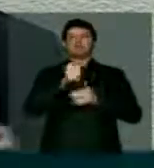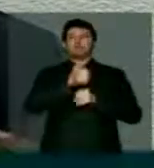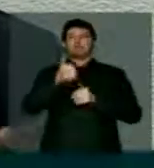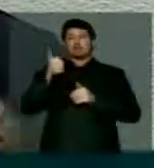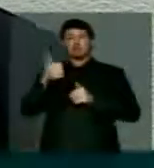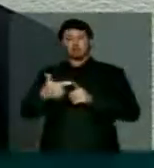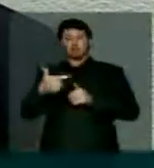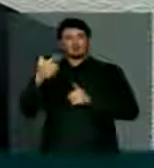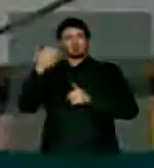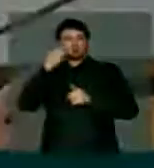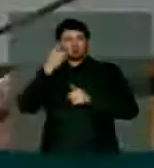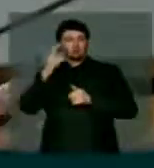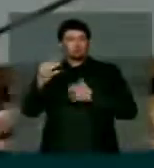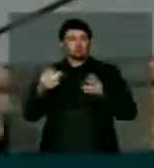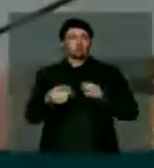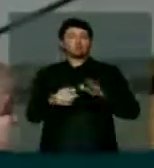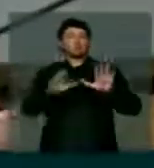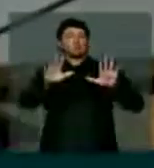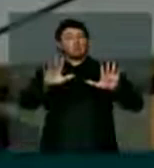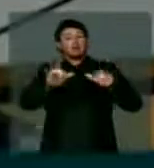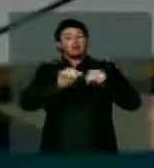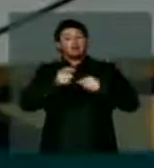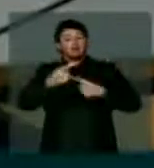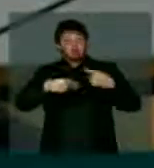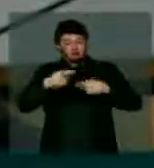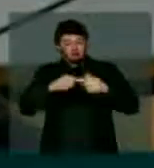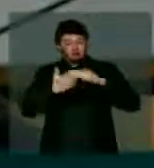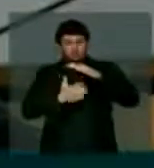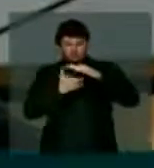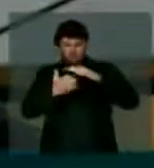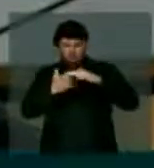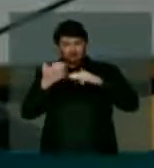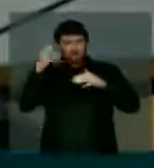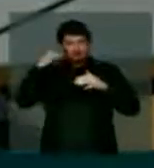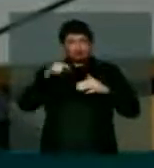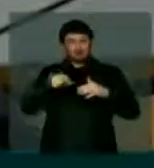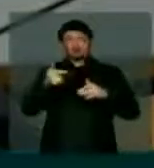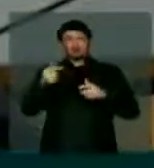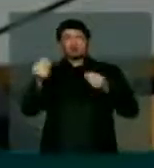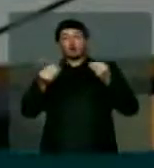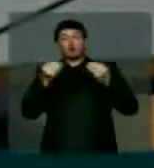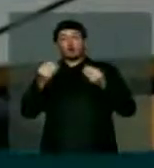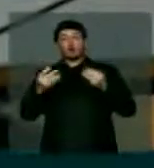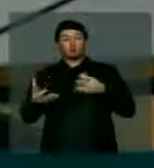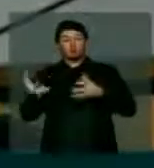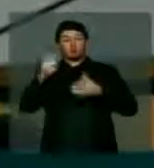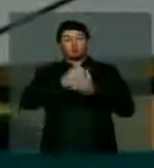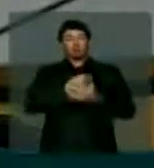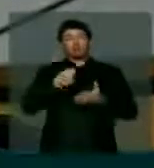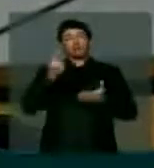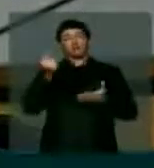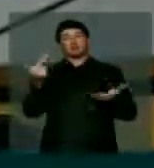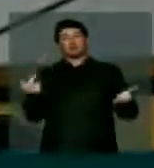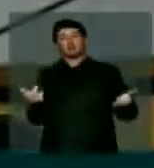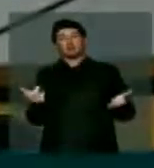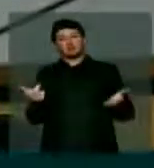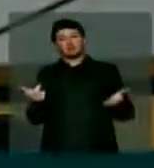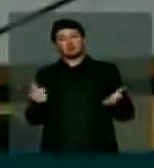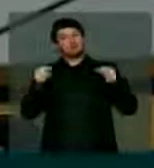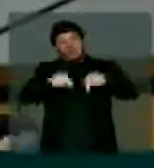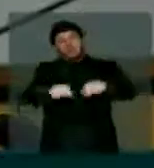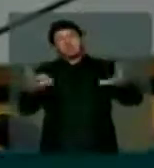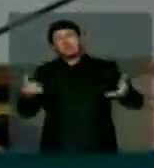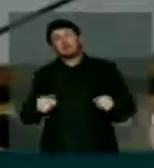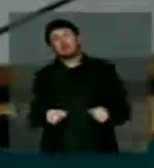112 milhões de dólares e outros pagamentos. Não, o fato é que se fez um negócio com a empresa que sabia que ela não tinha condições de aportar capital. Esse